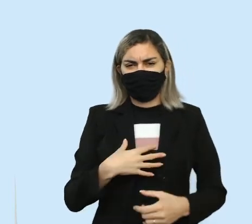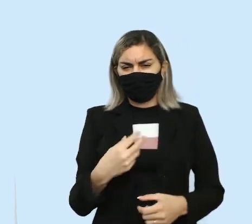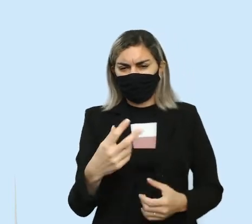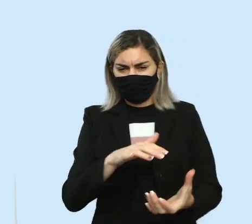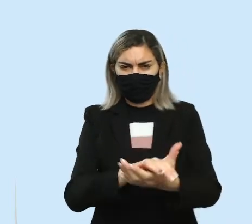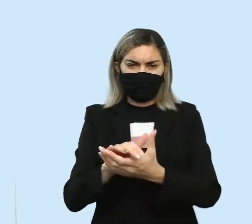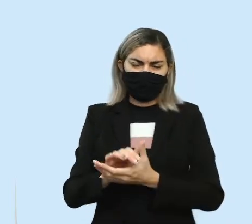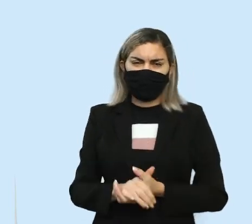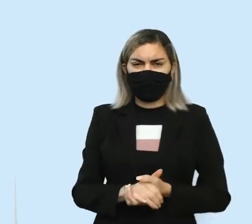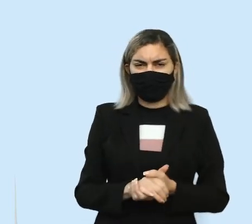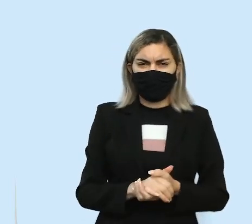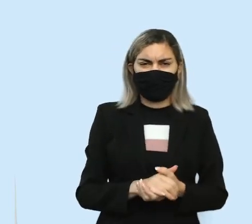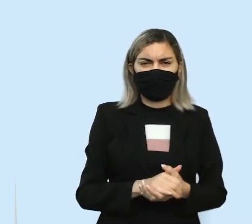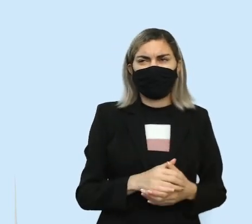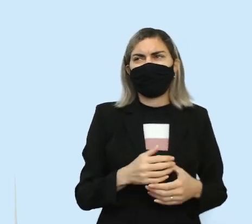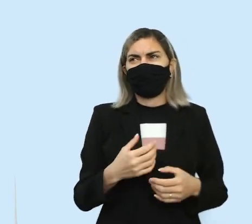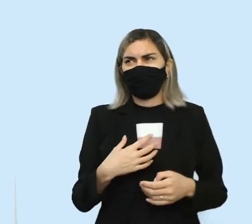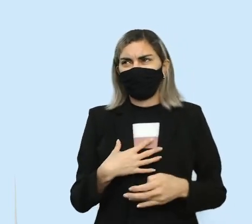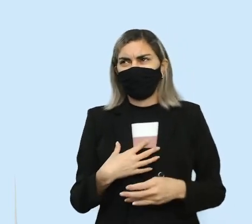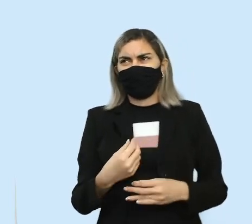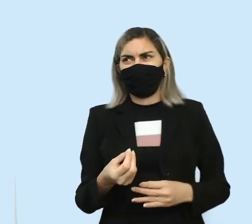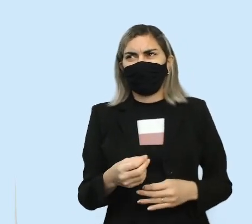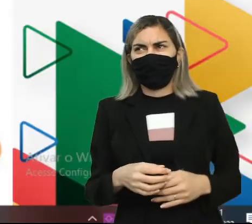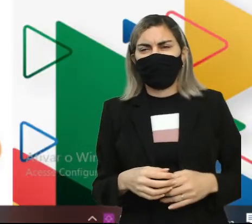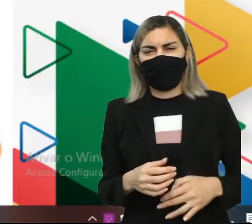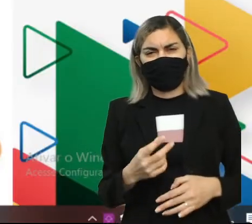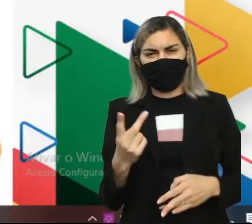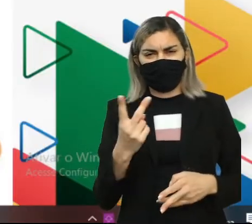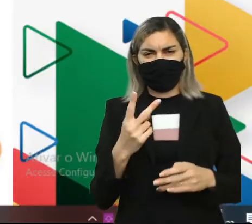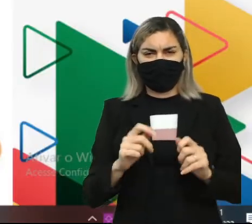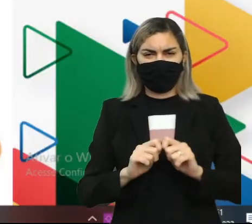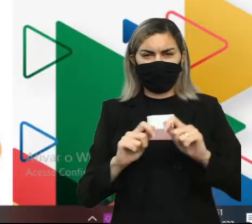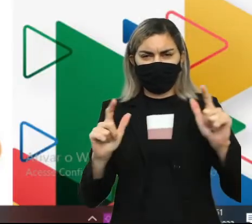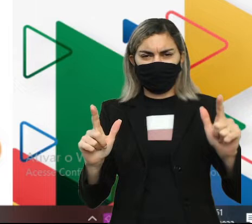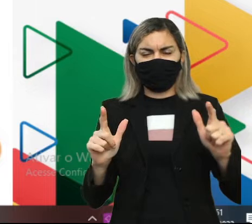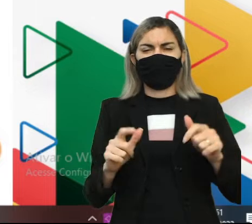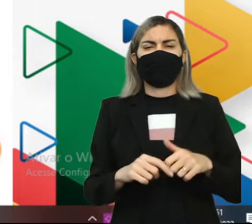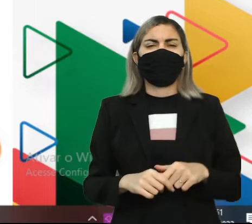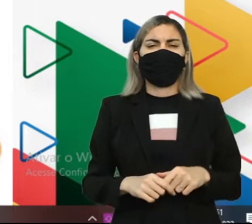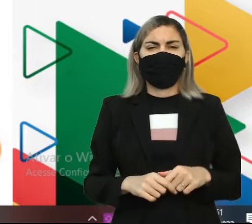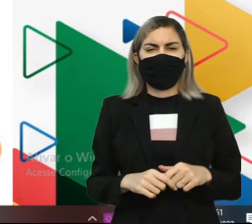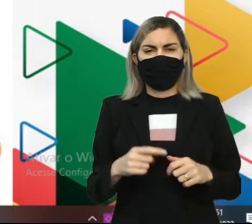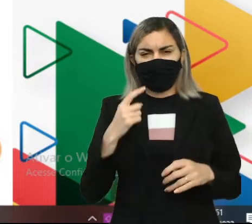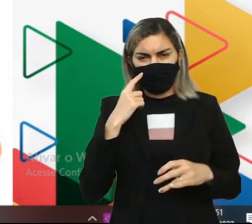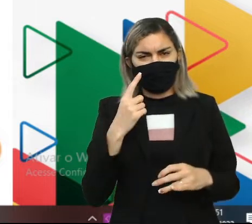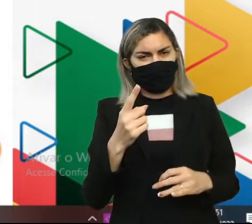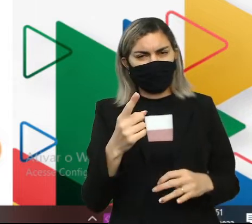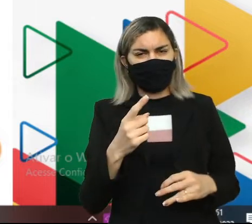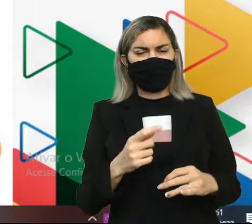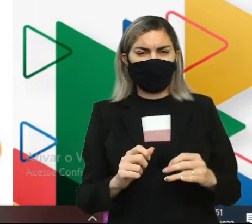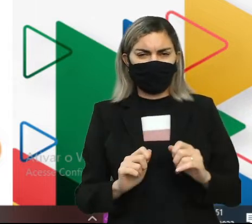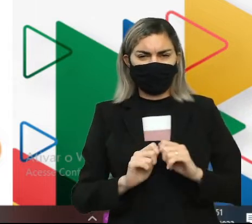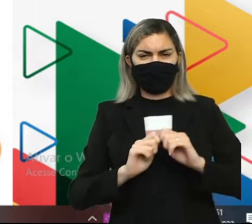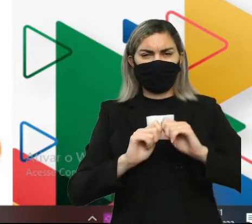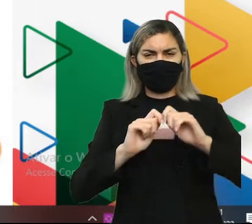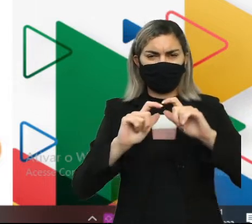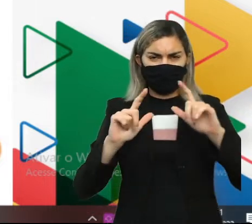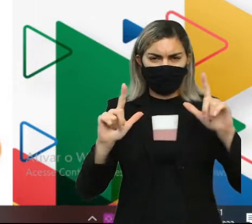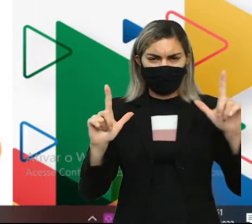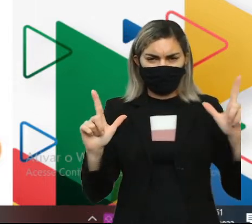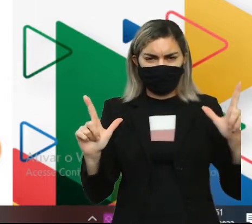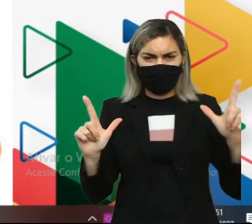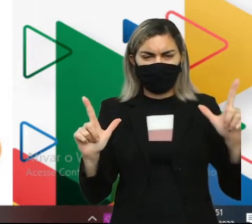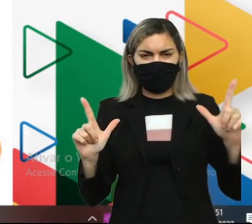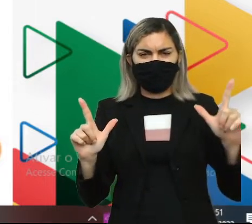né? Que tá opa! Na tela. Foi? Aqui apareceu para mim um